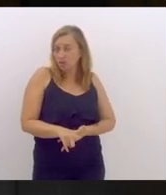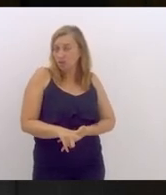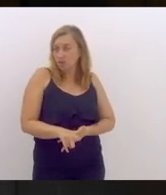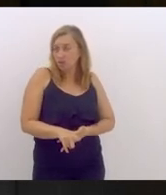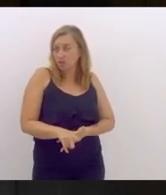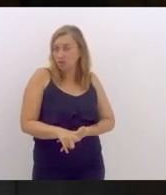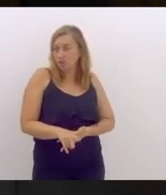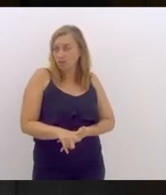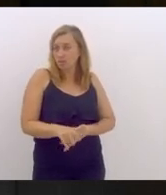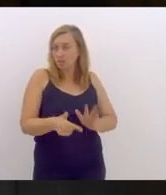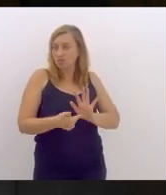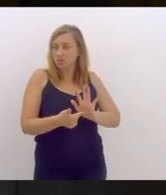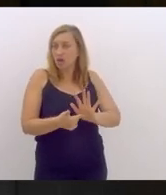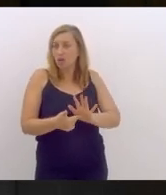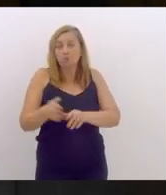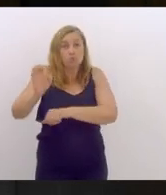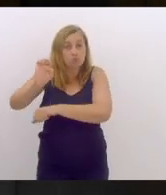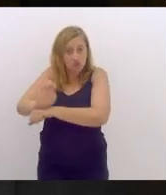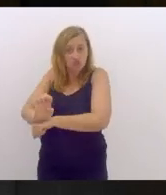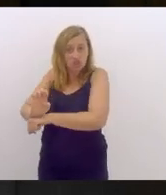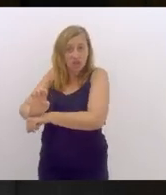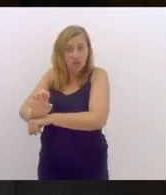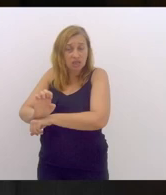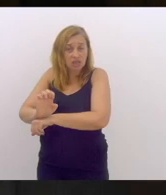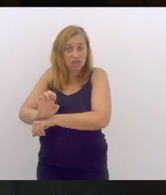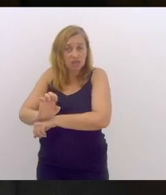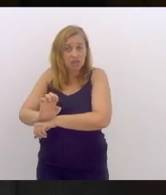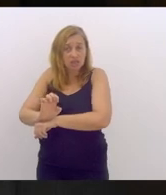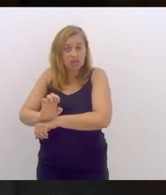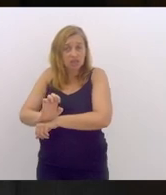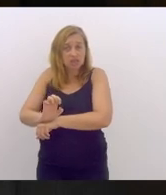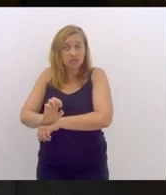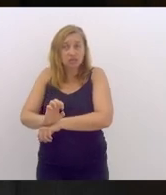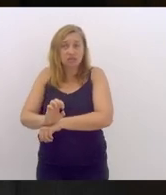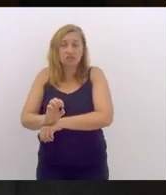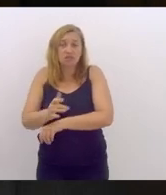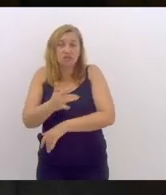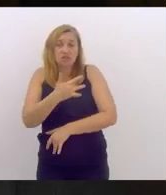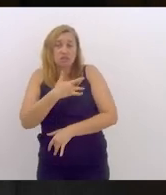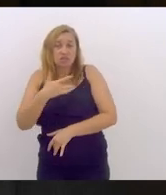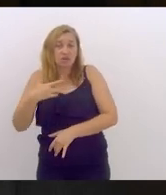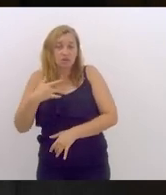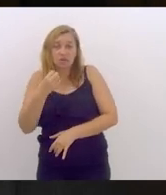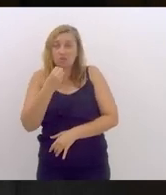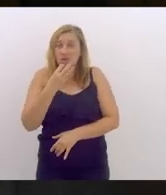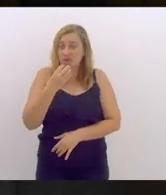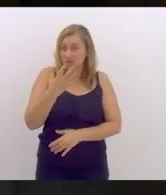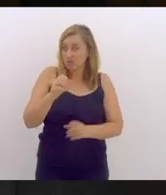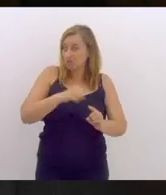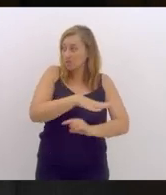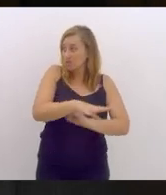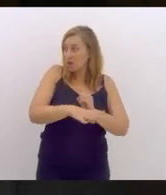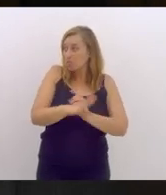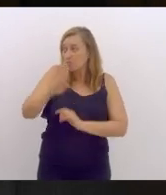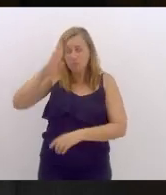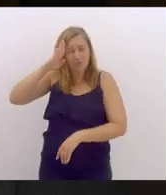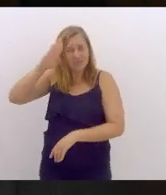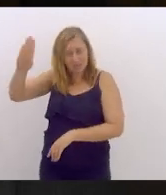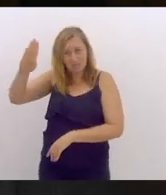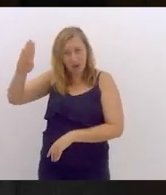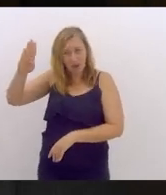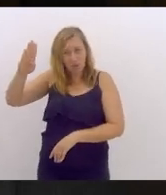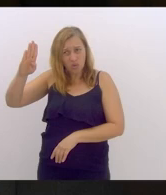um estado de bem-estar social que a prioridade